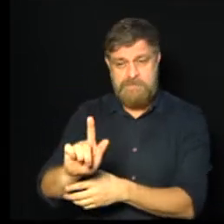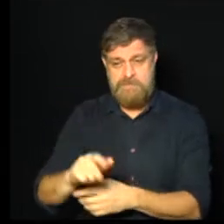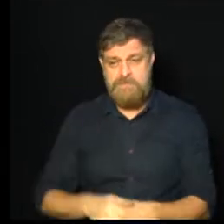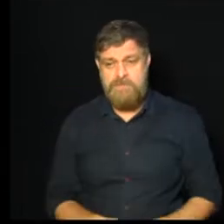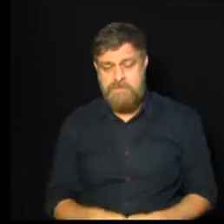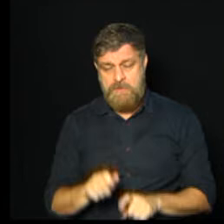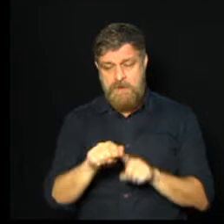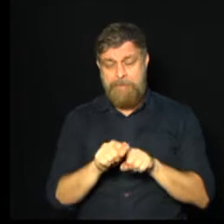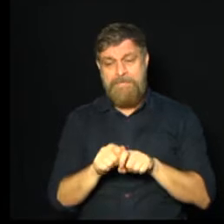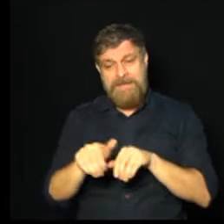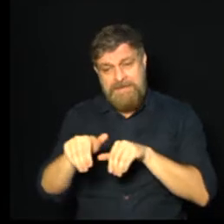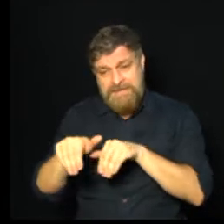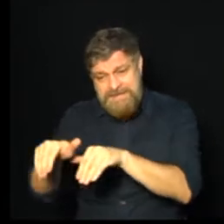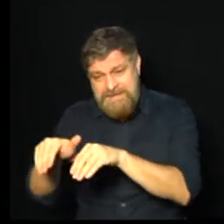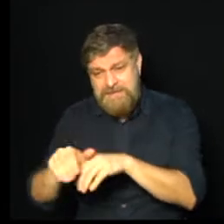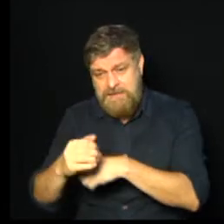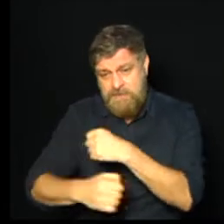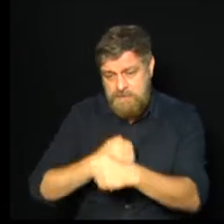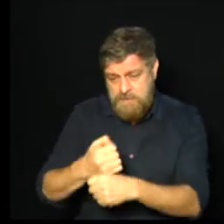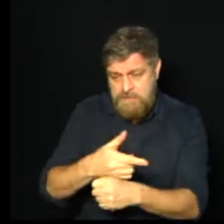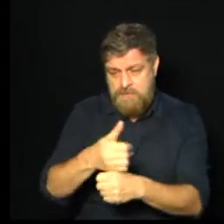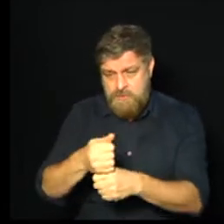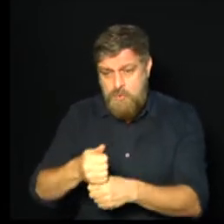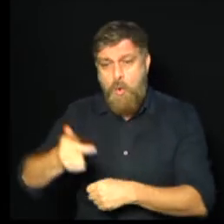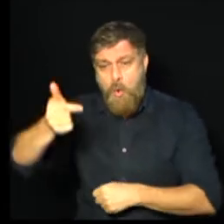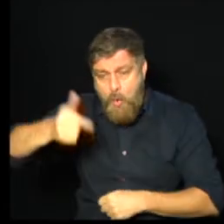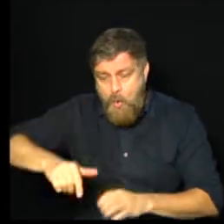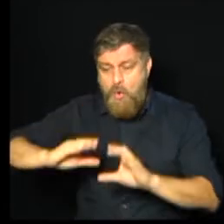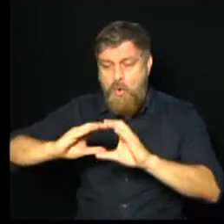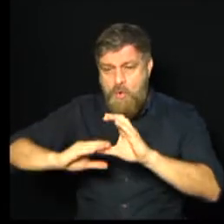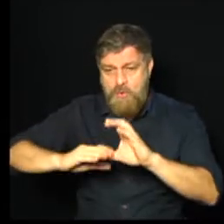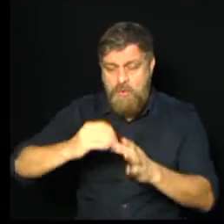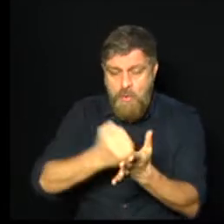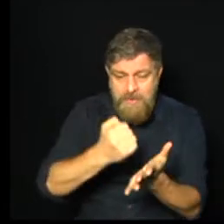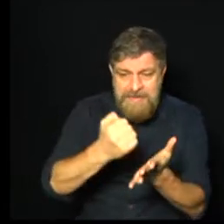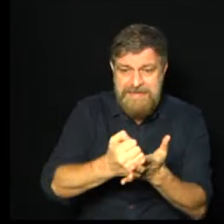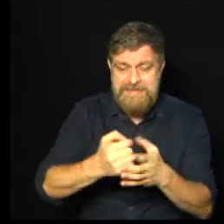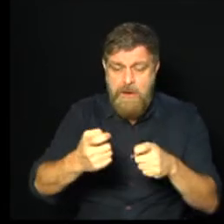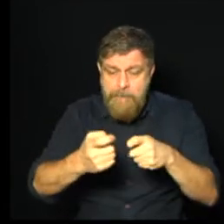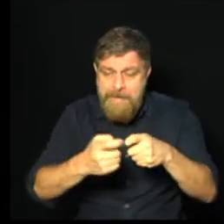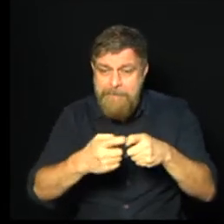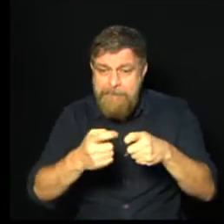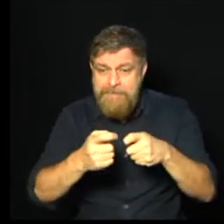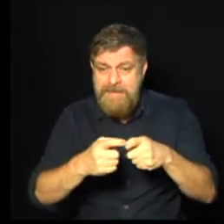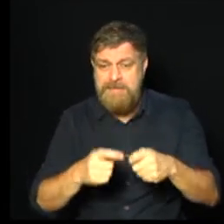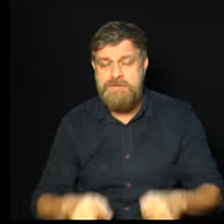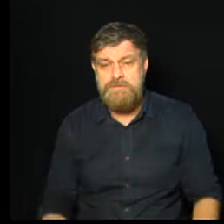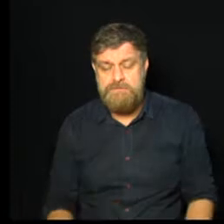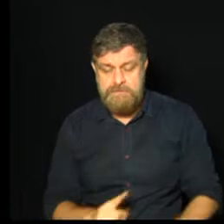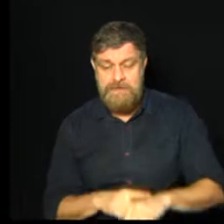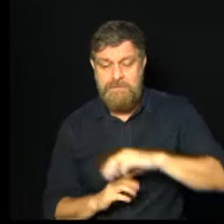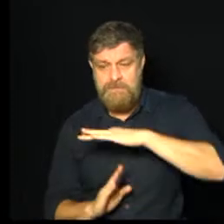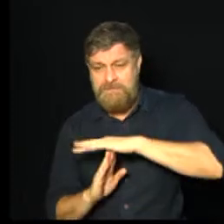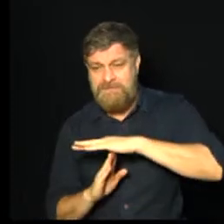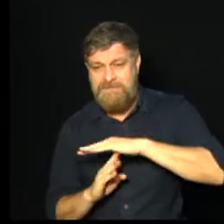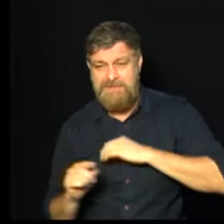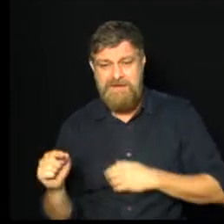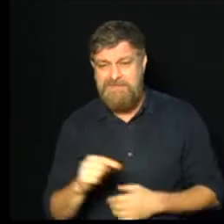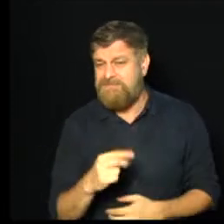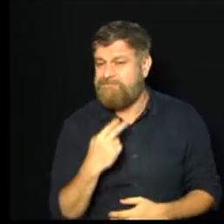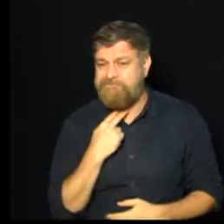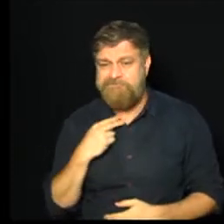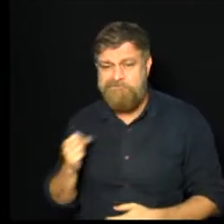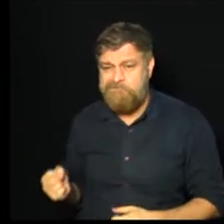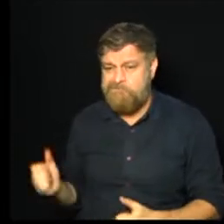novo processo seletivo de contratação temporária para médicos clínicos, porém, devido ao fracasso na